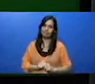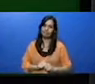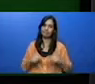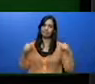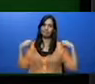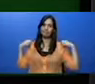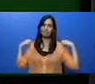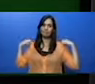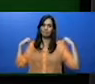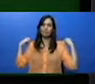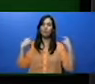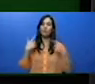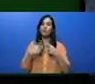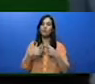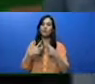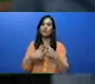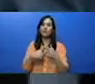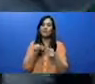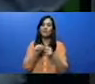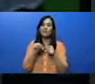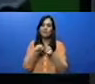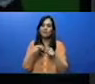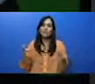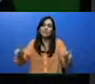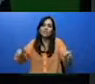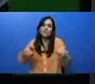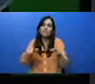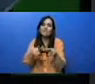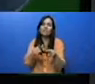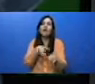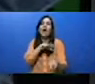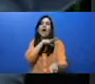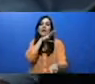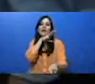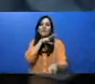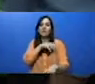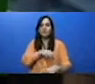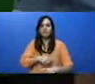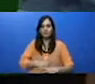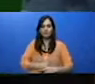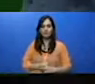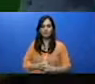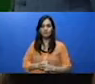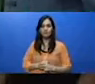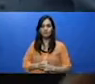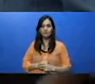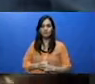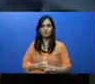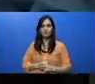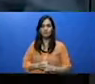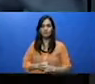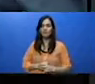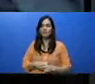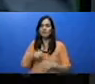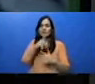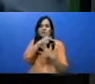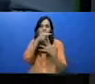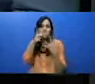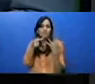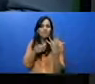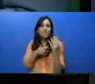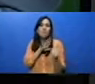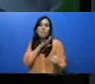ilegal. Por quê? Pois isso está causando a extinção de animais. Espécies estão morrendo